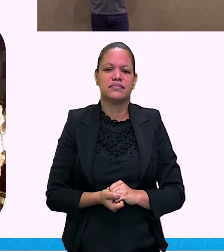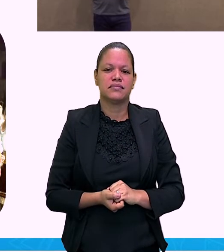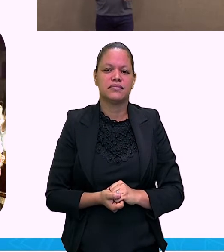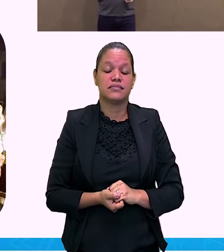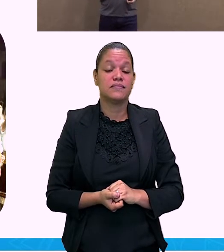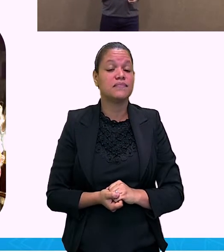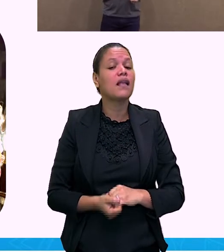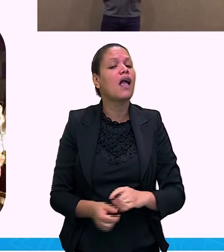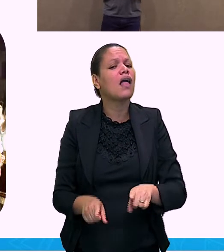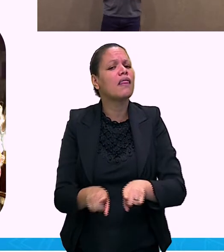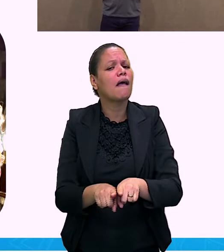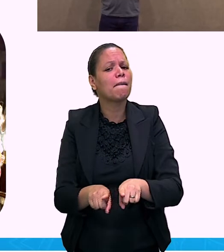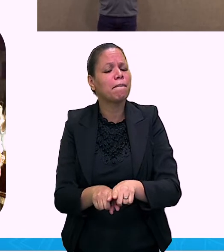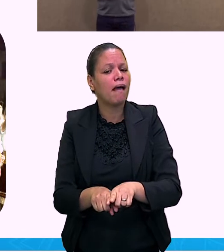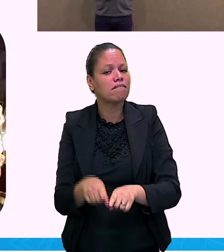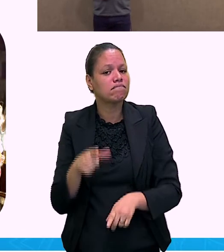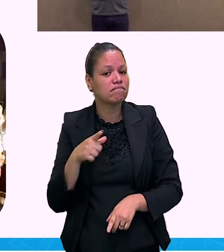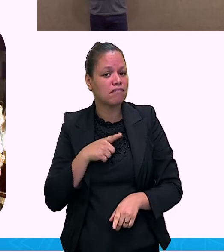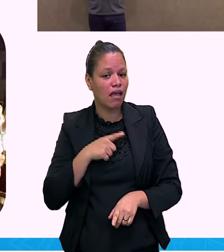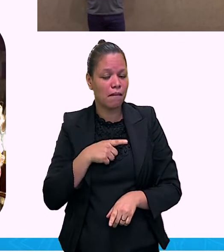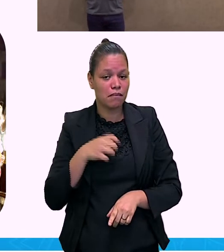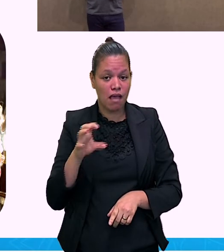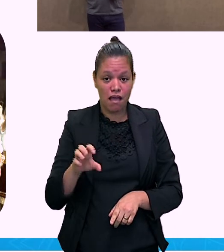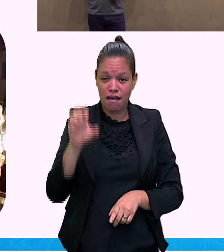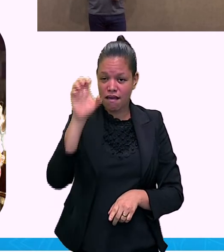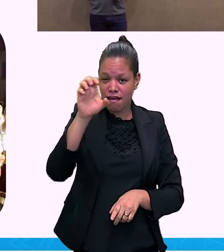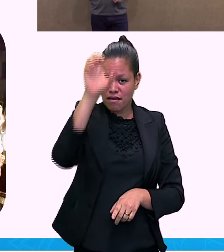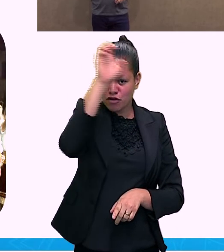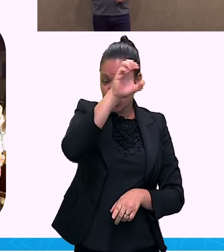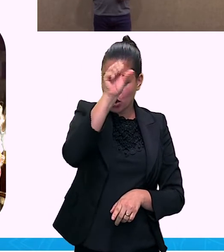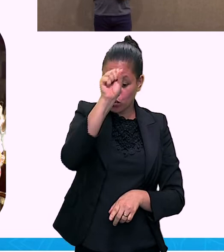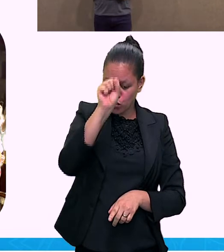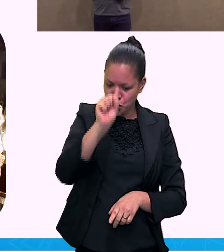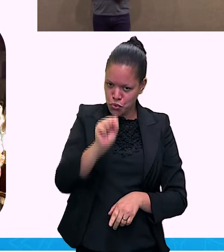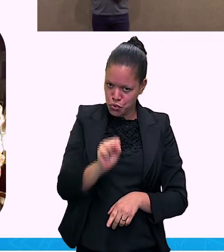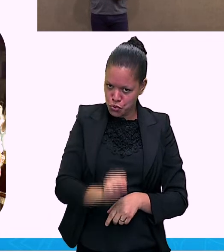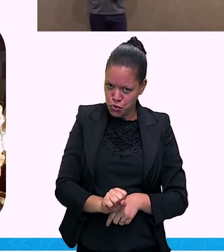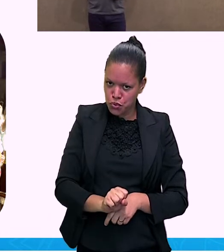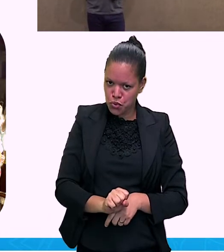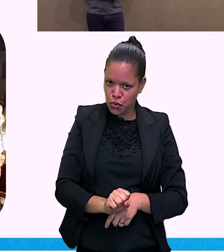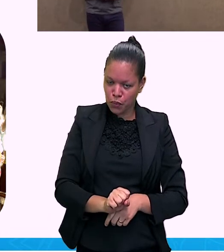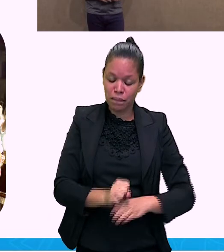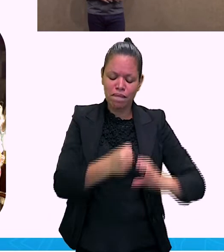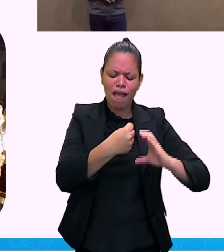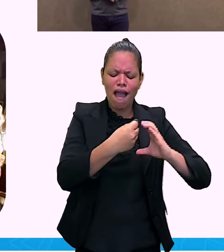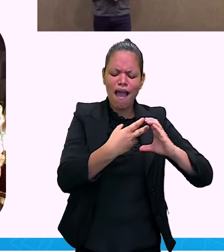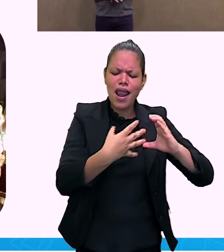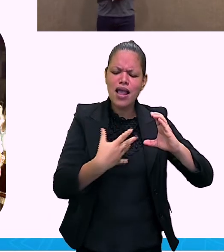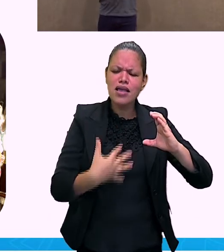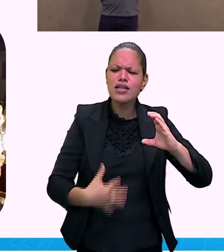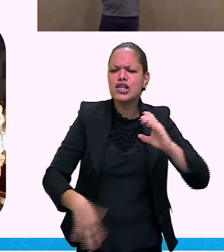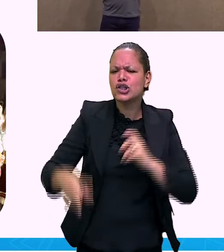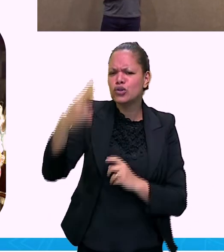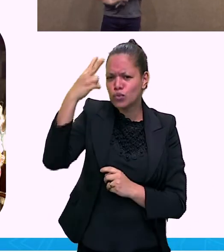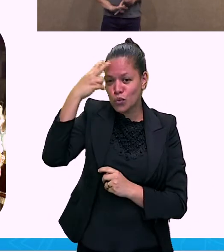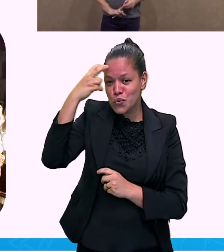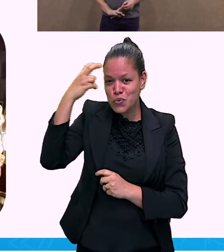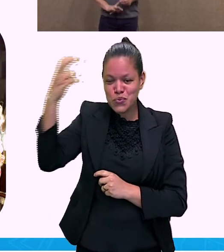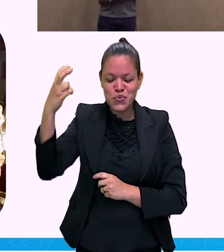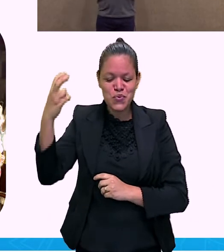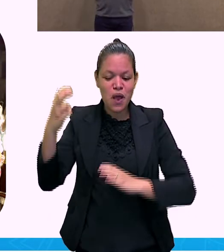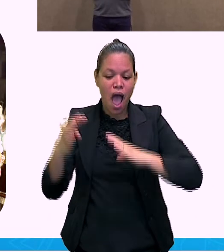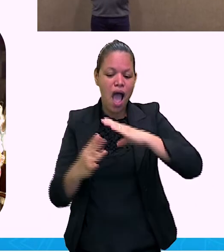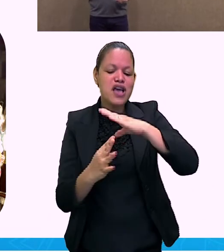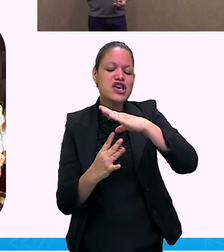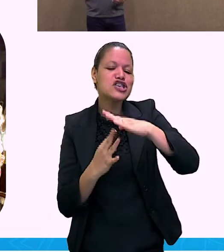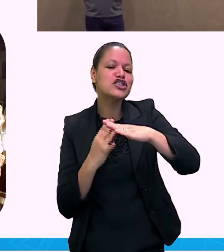E nós temos então a região do Sul. O Sul apresenta aspectos culturais dos imigrantes, né? Nós já falamos